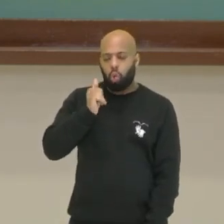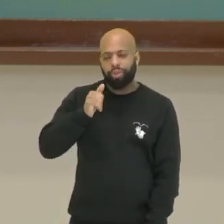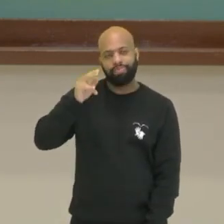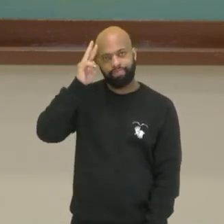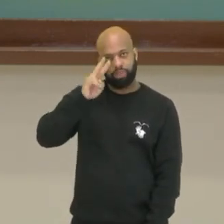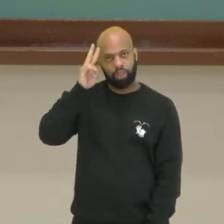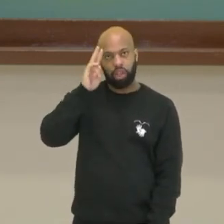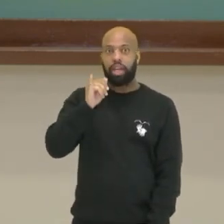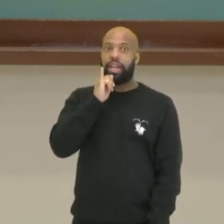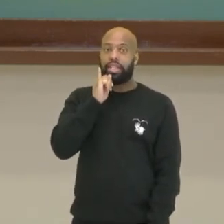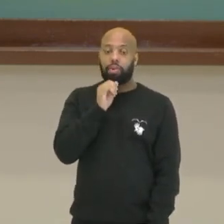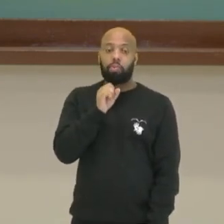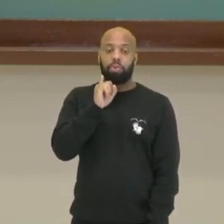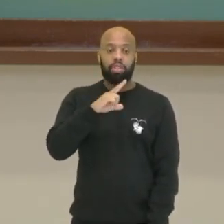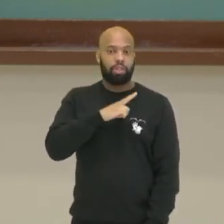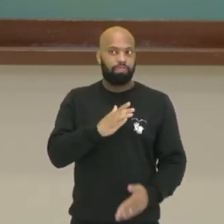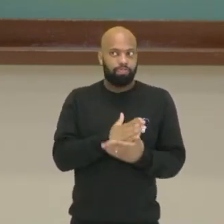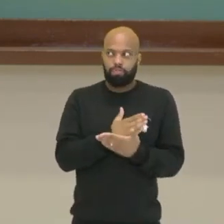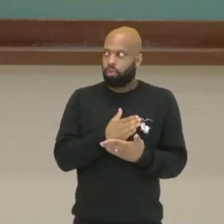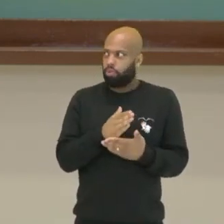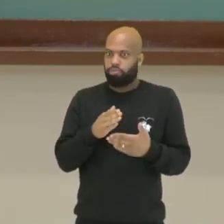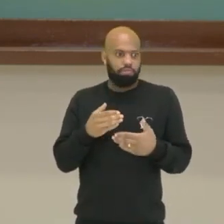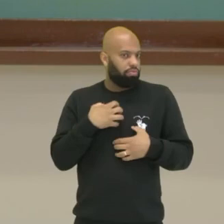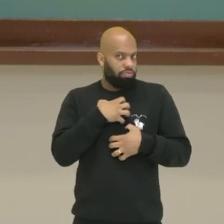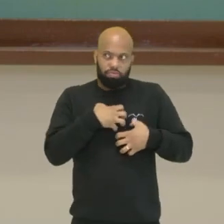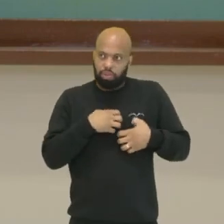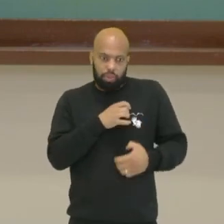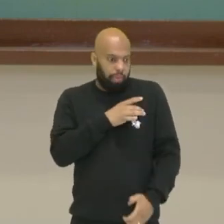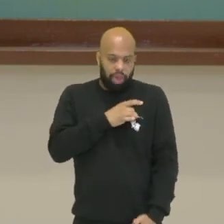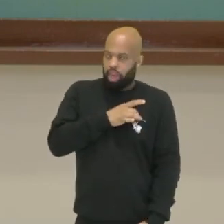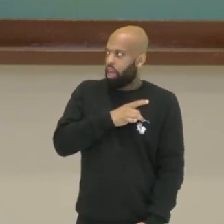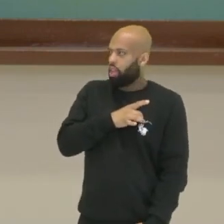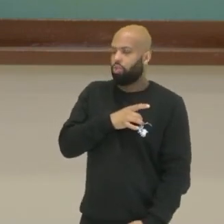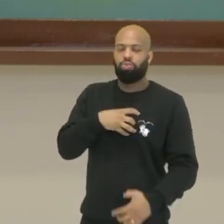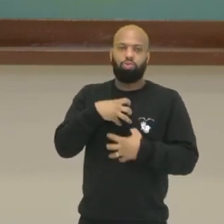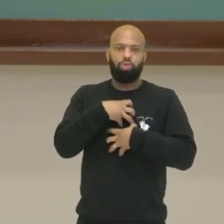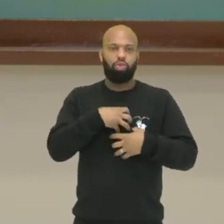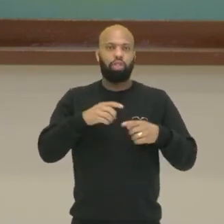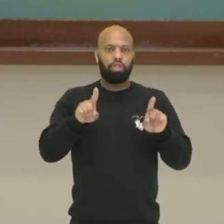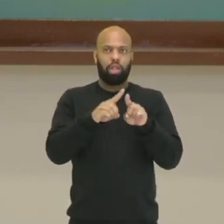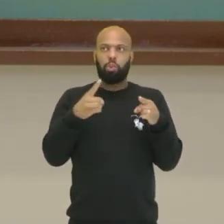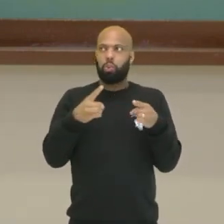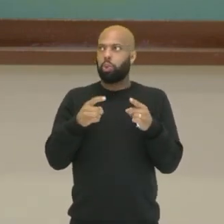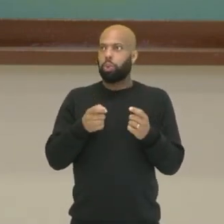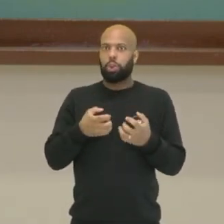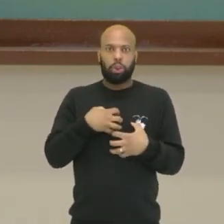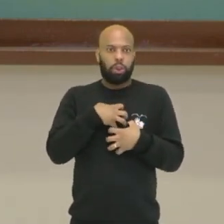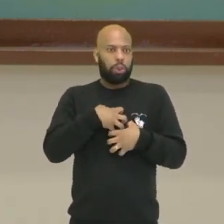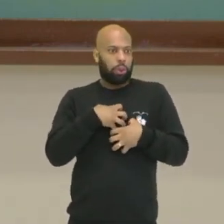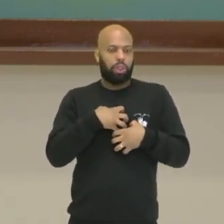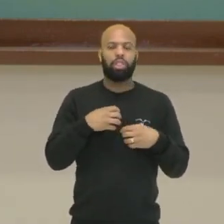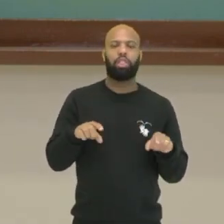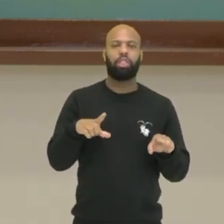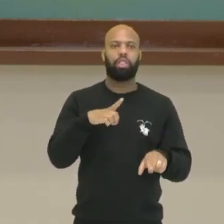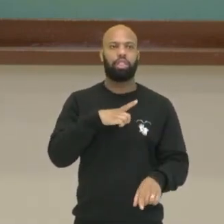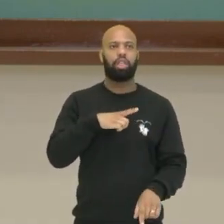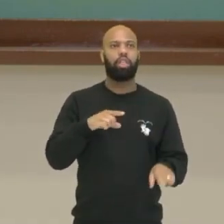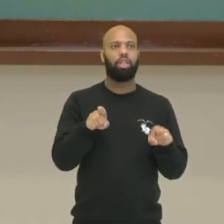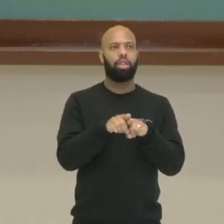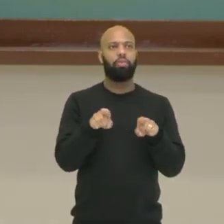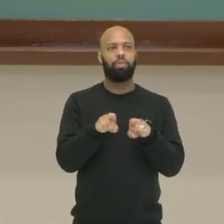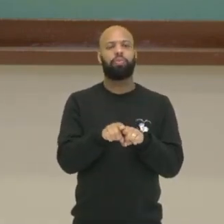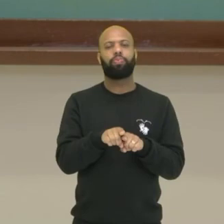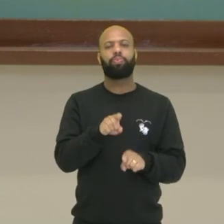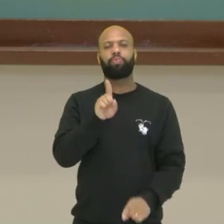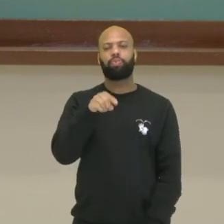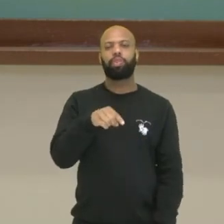suspense, ela vai soar mais dramática, mais tensa. Tem um filme chamado M, O